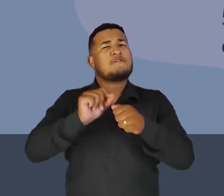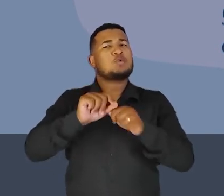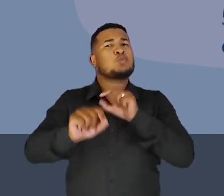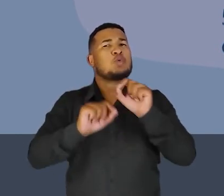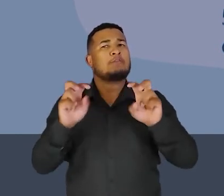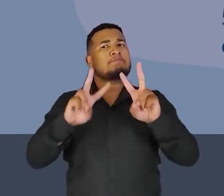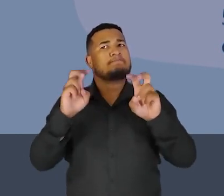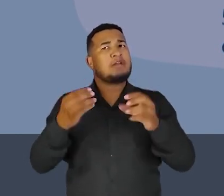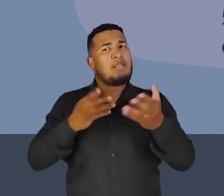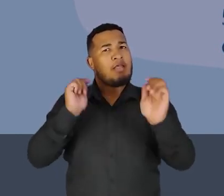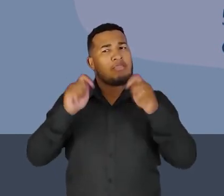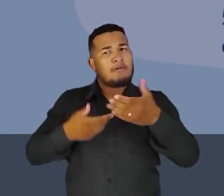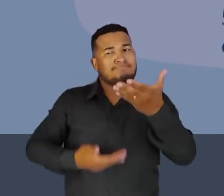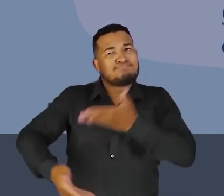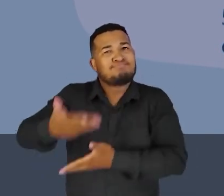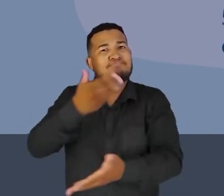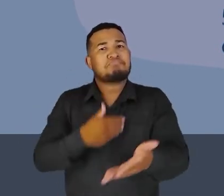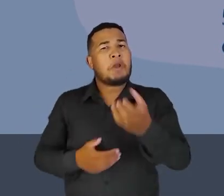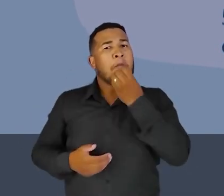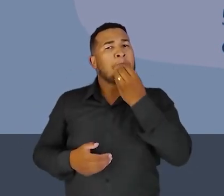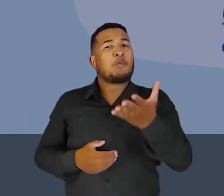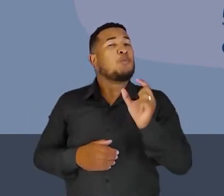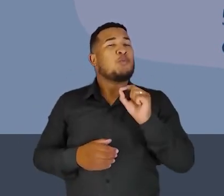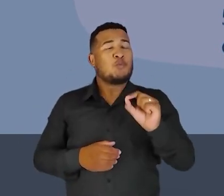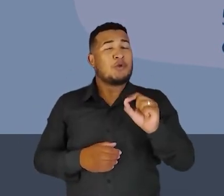faz para uma boa convivência?